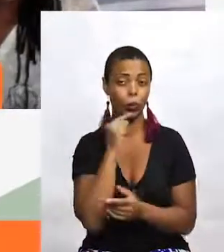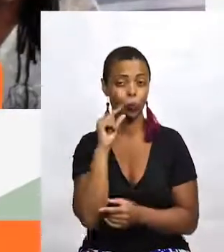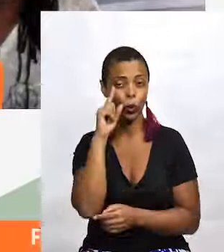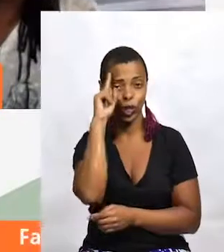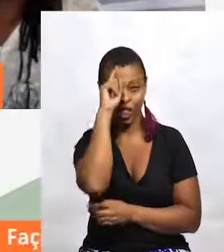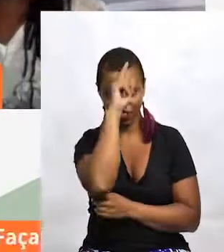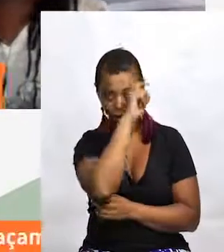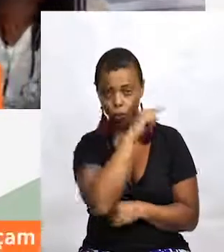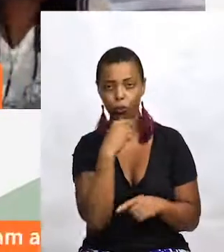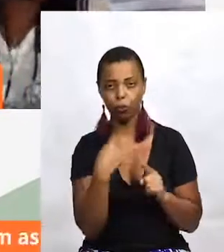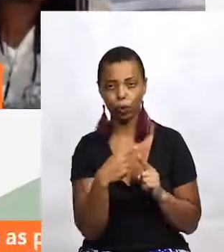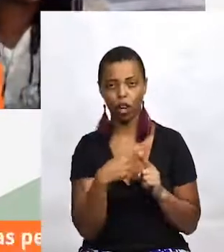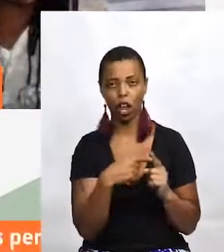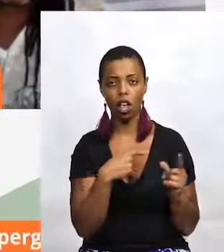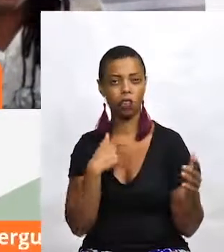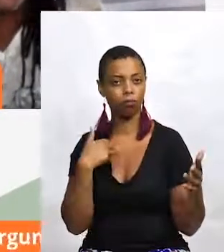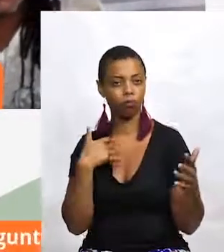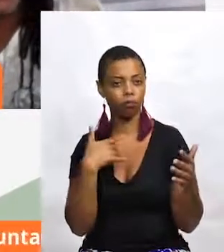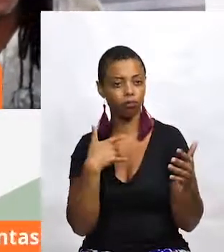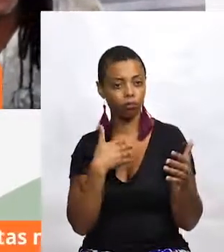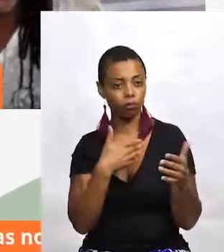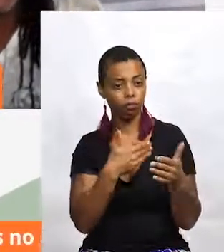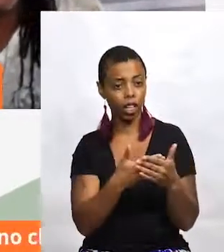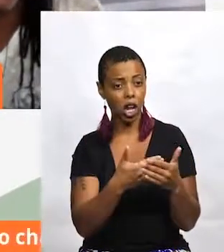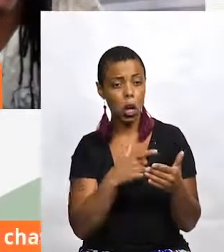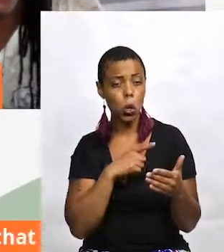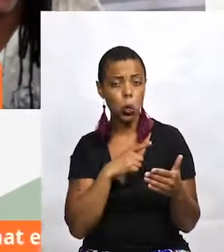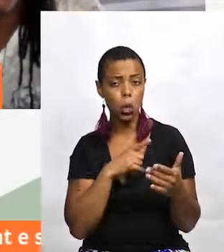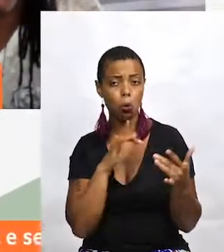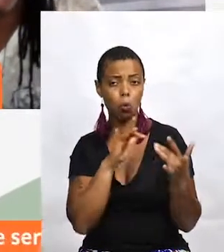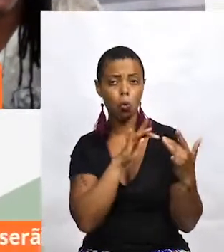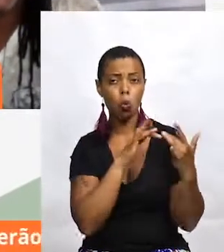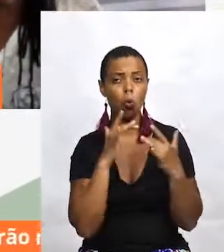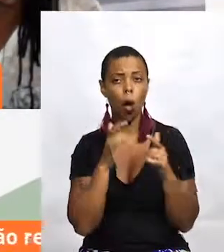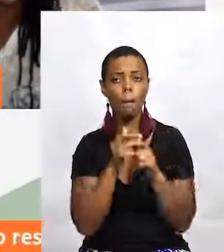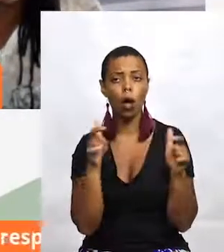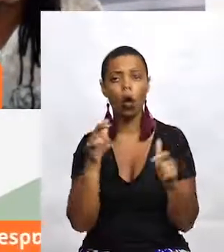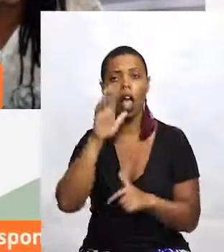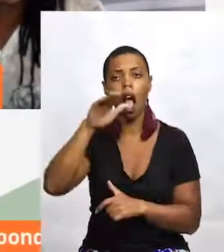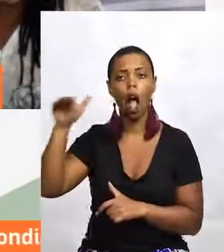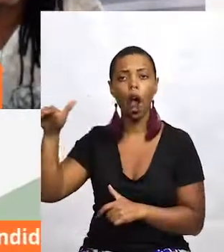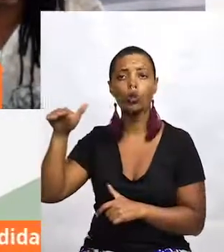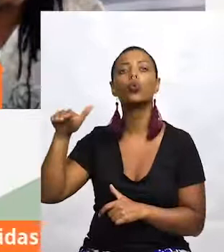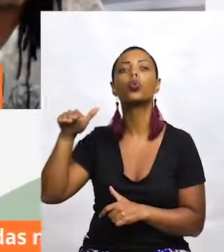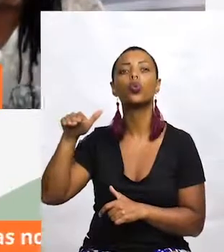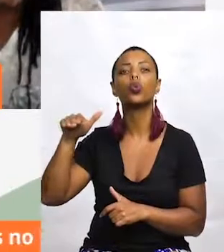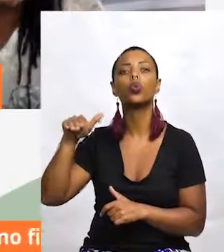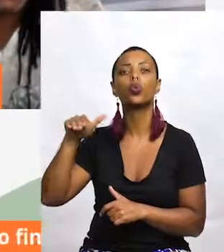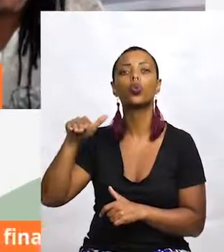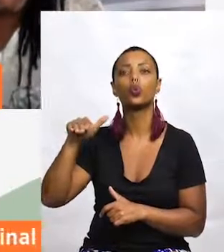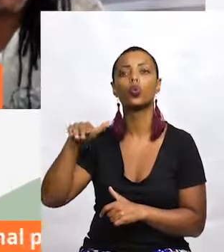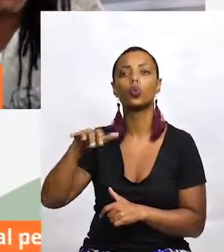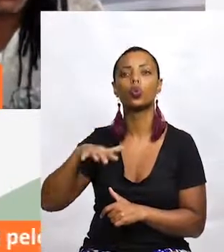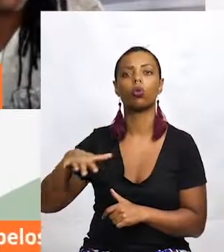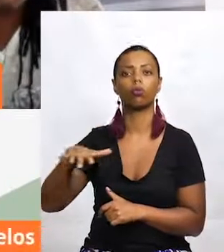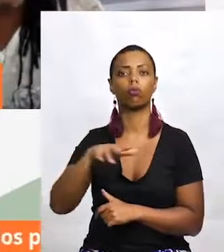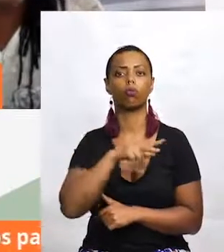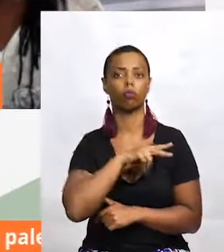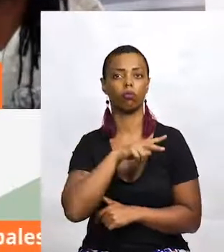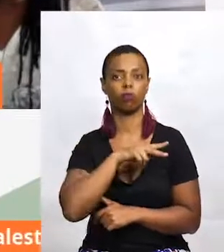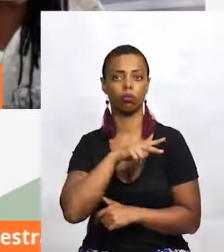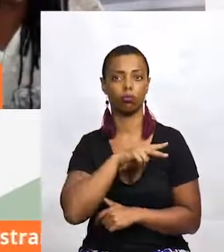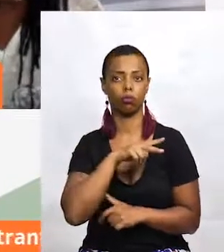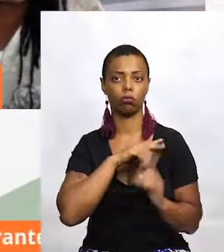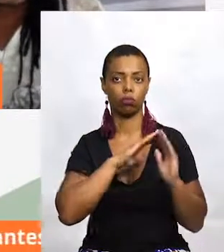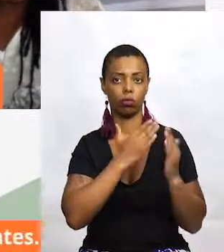até então eu tenho muito contato com os alunos do ensino privado, né? E é um cenário muito diferente, porque eles